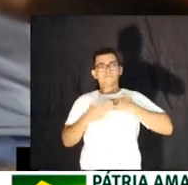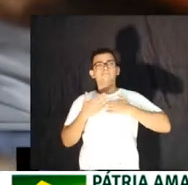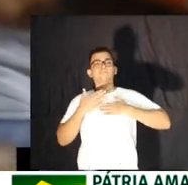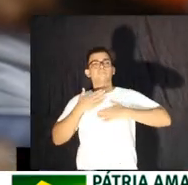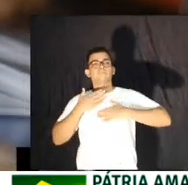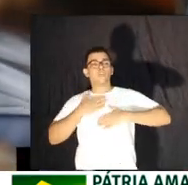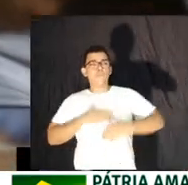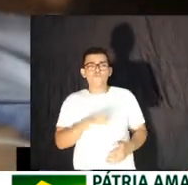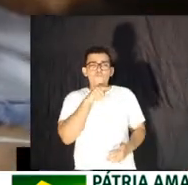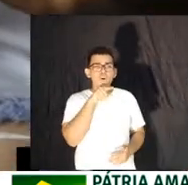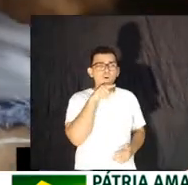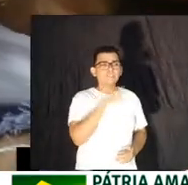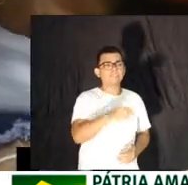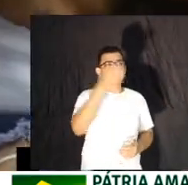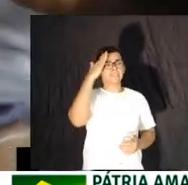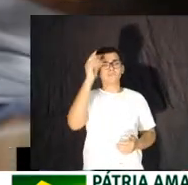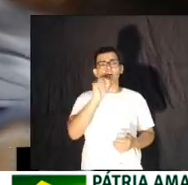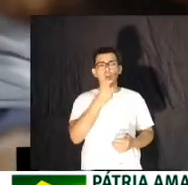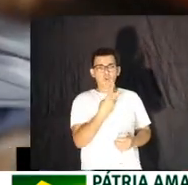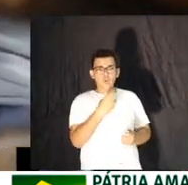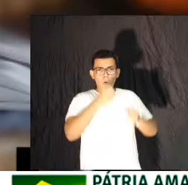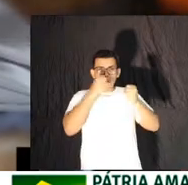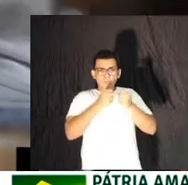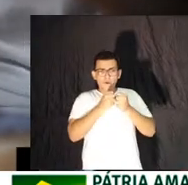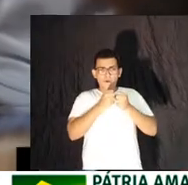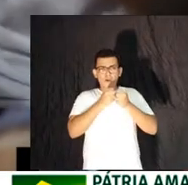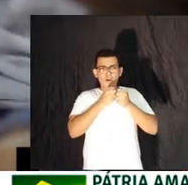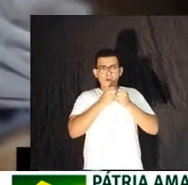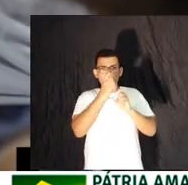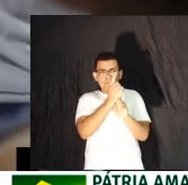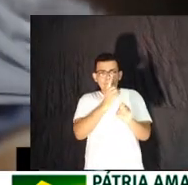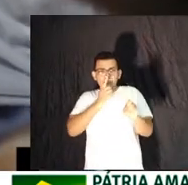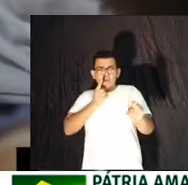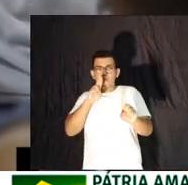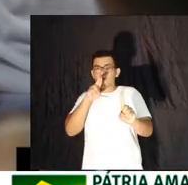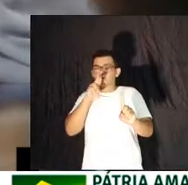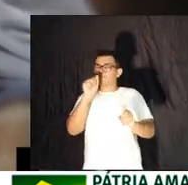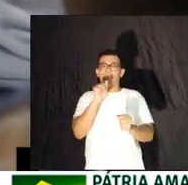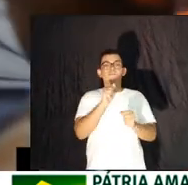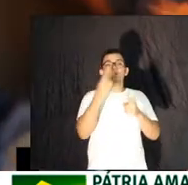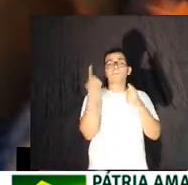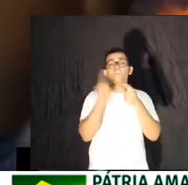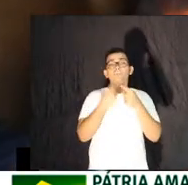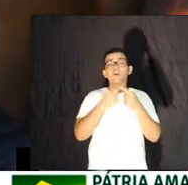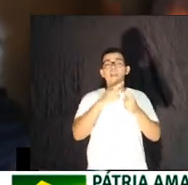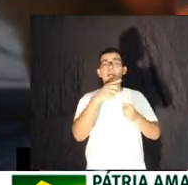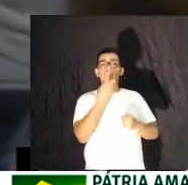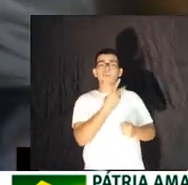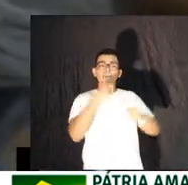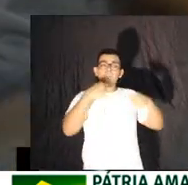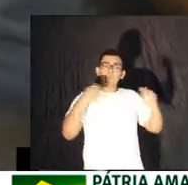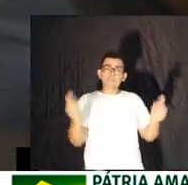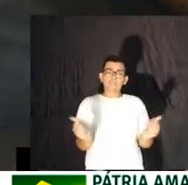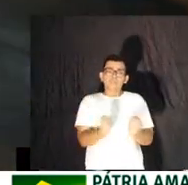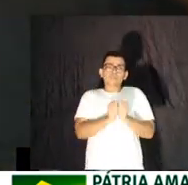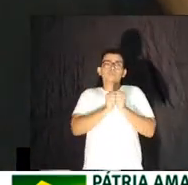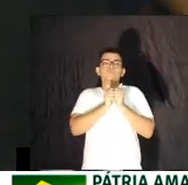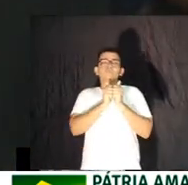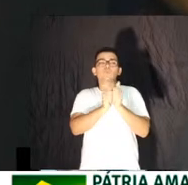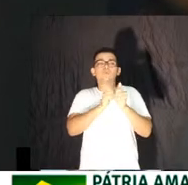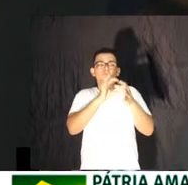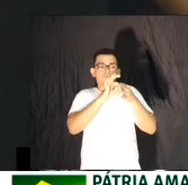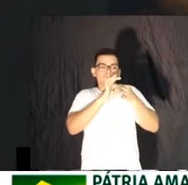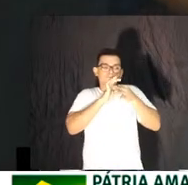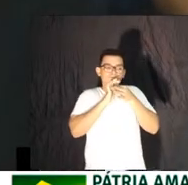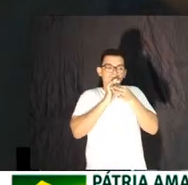Cê sabe que a gente não tem moral pra viver longe um do outro. Como se duas